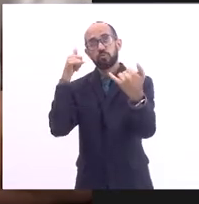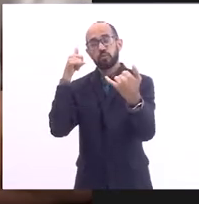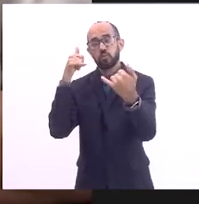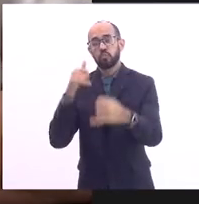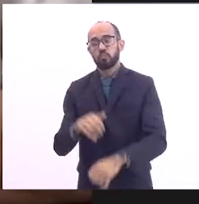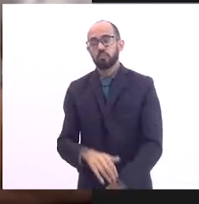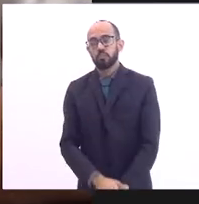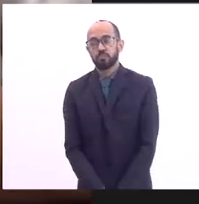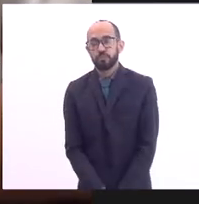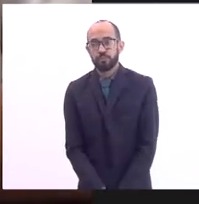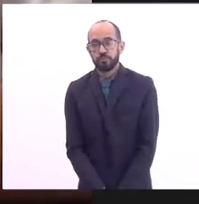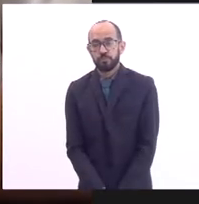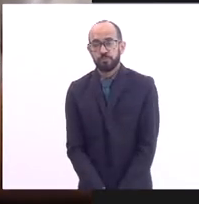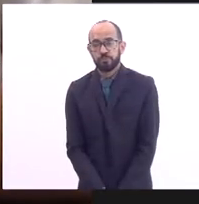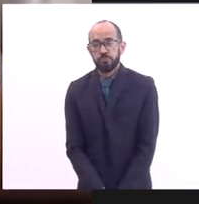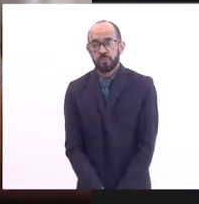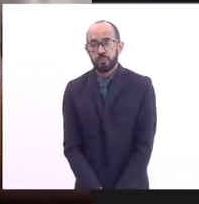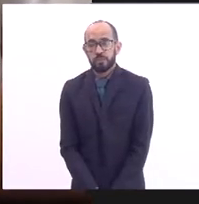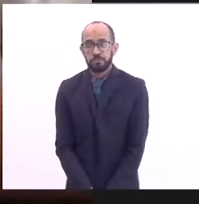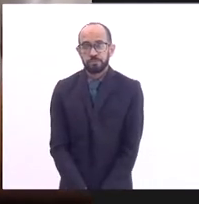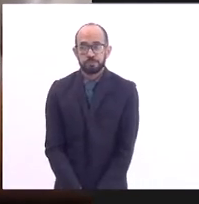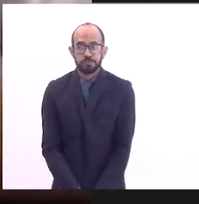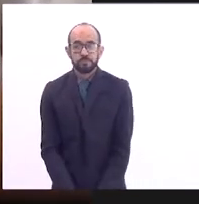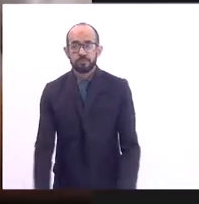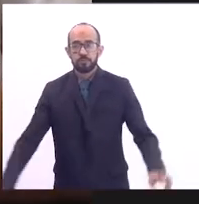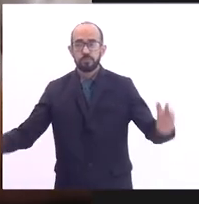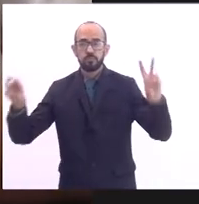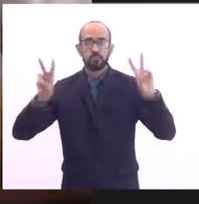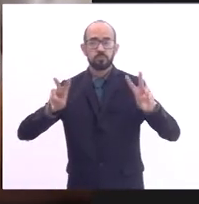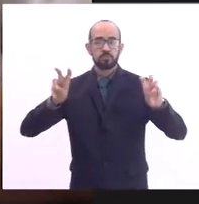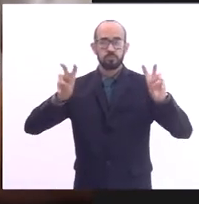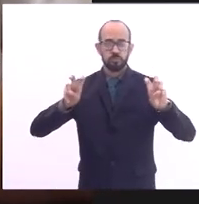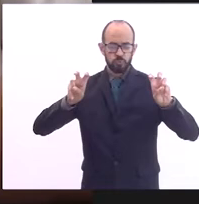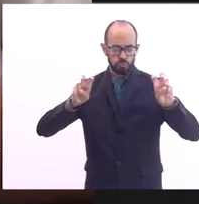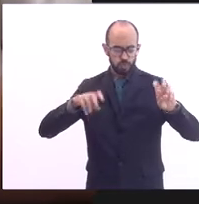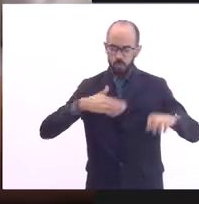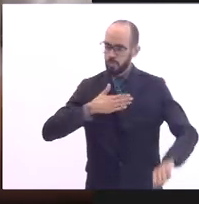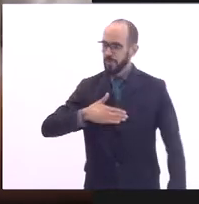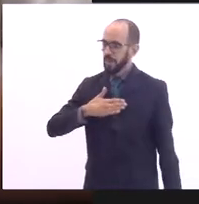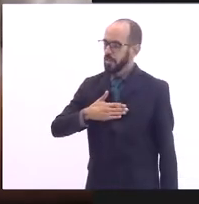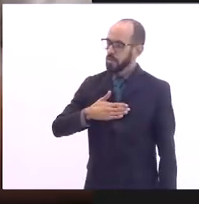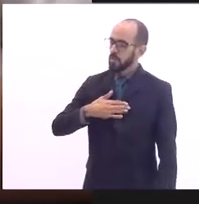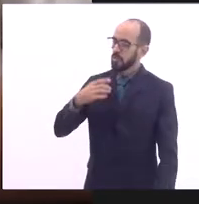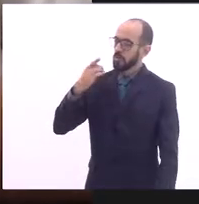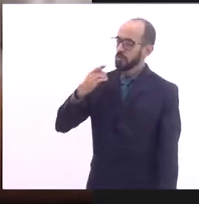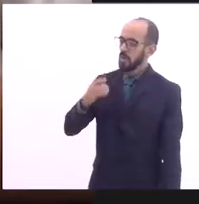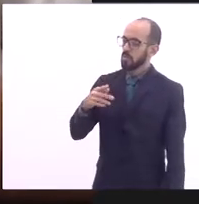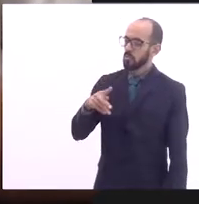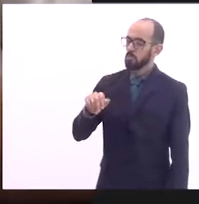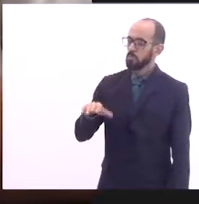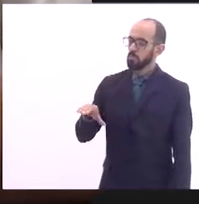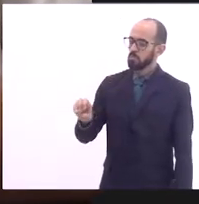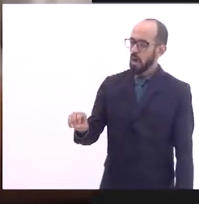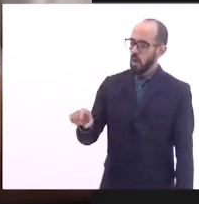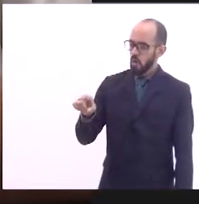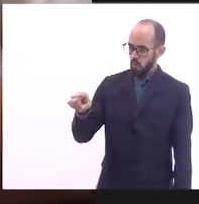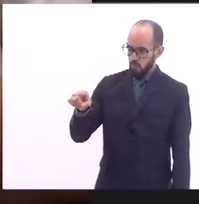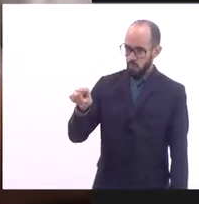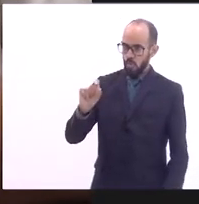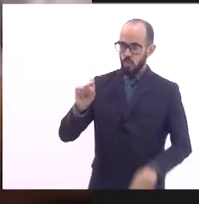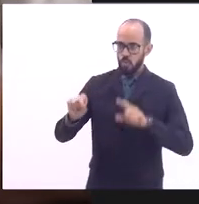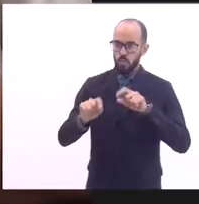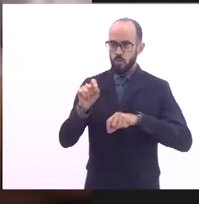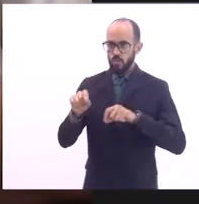eletrificação. Com relação ao meu querido deputado Paulo Ramos, com relação